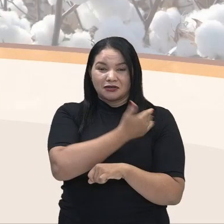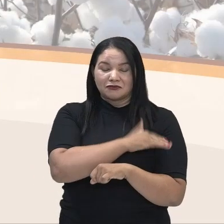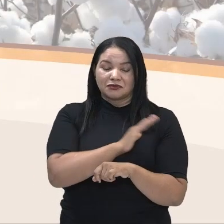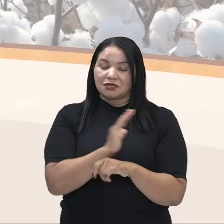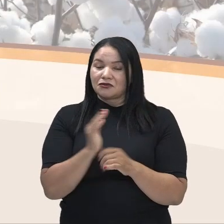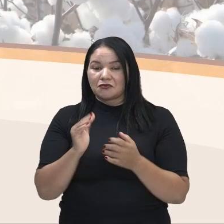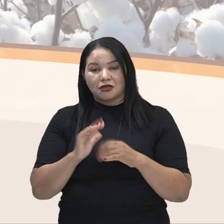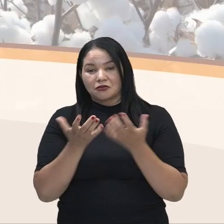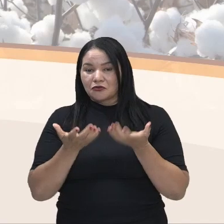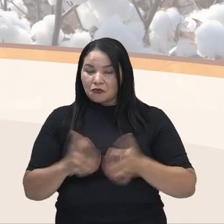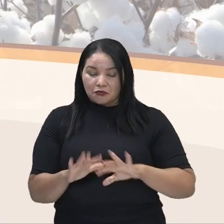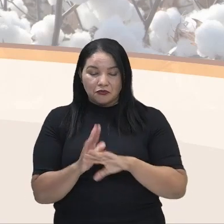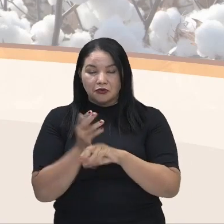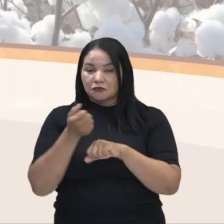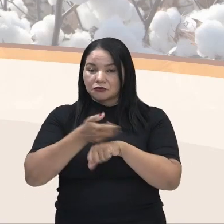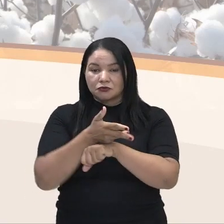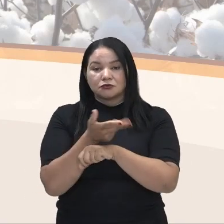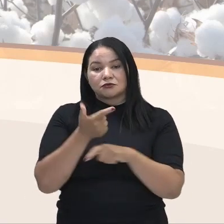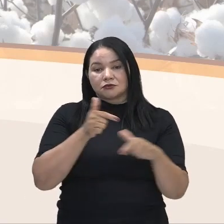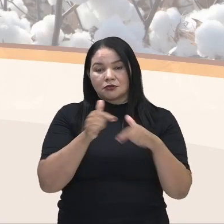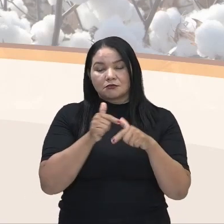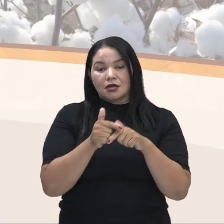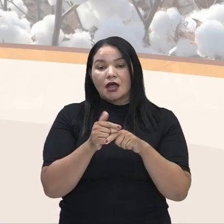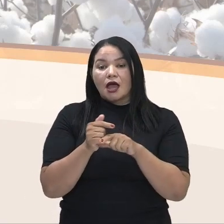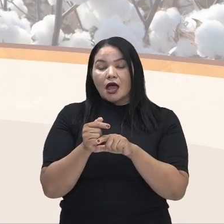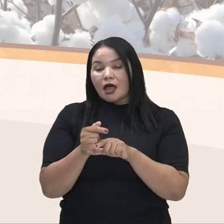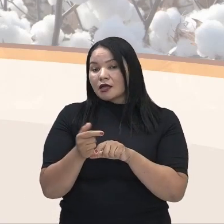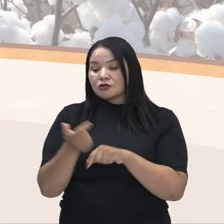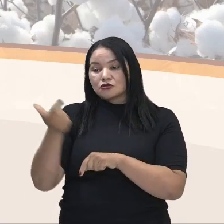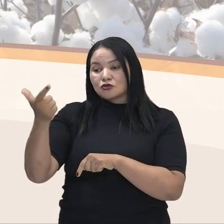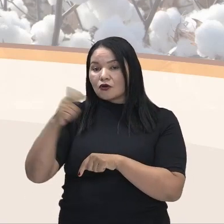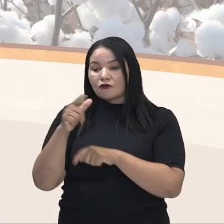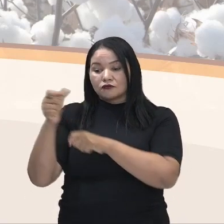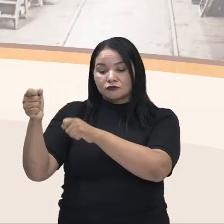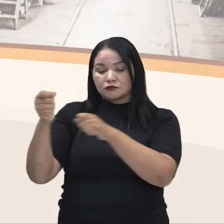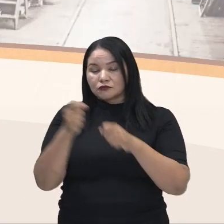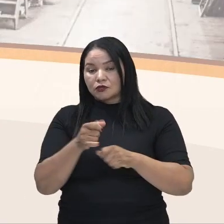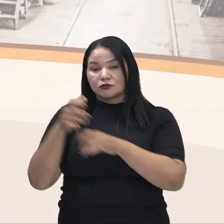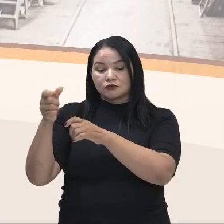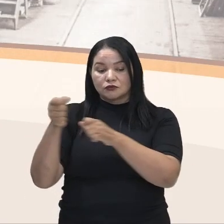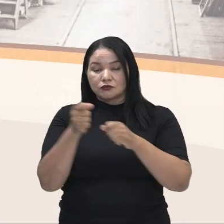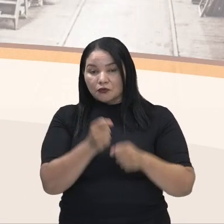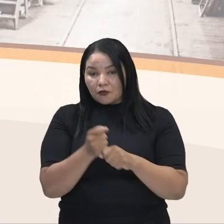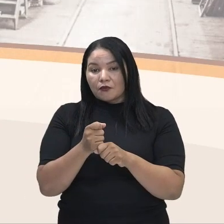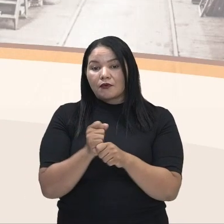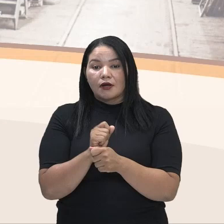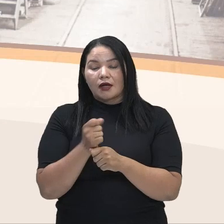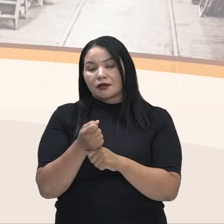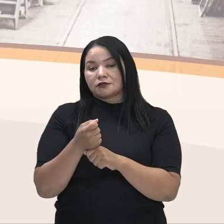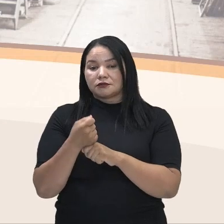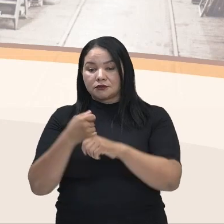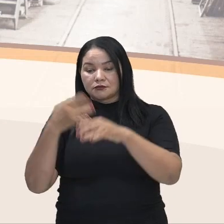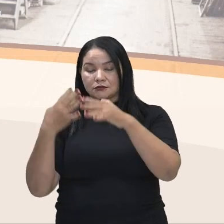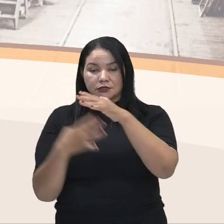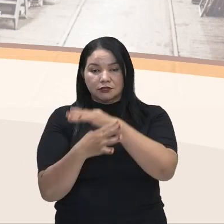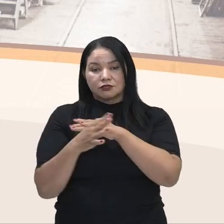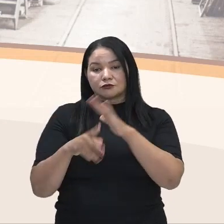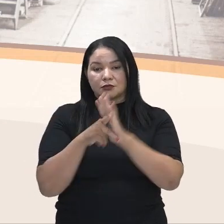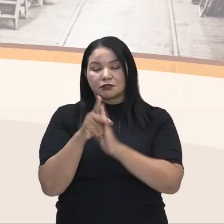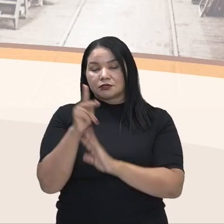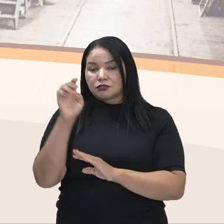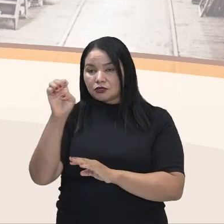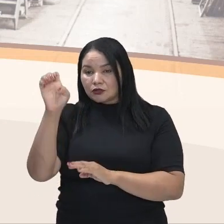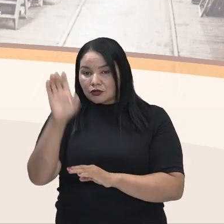empregá-los. Então, uma medida foi trazer novas pessoas para cá, em sua grande maioria imigrantes europeus,